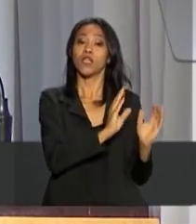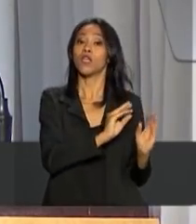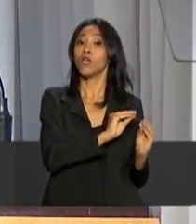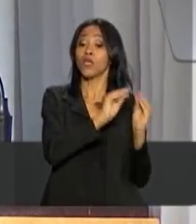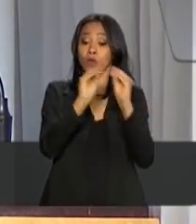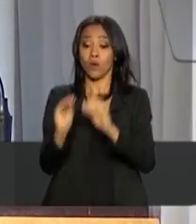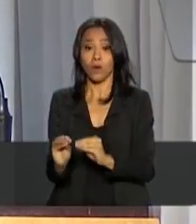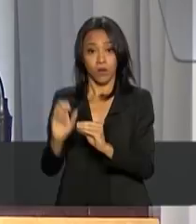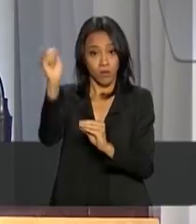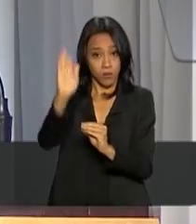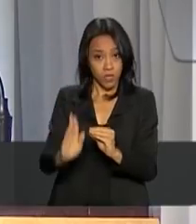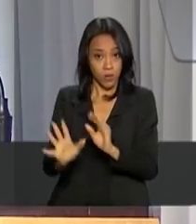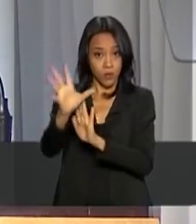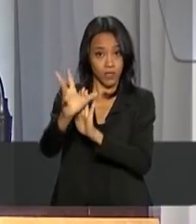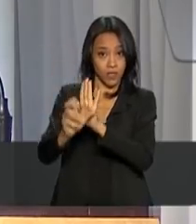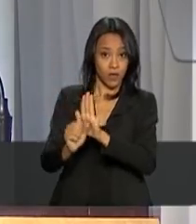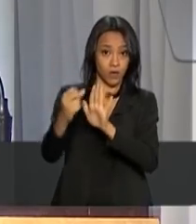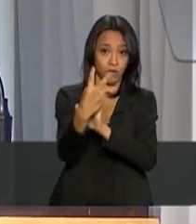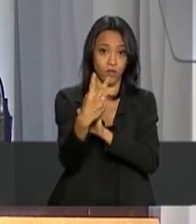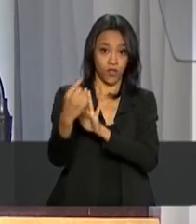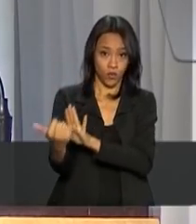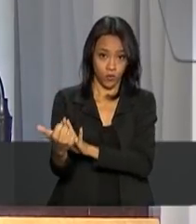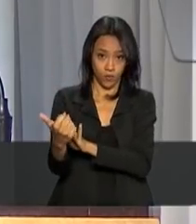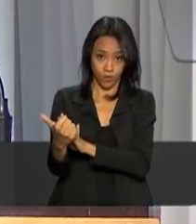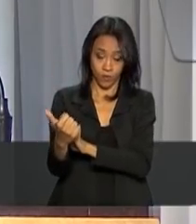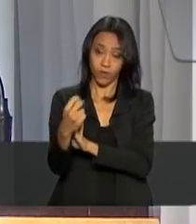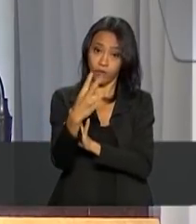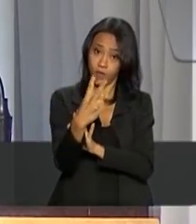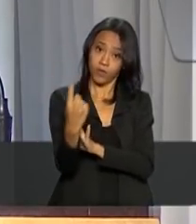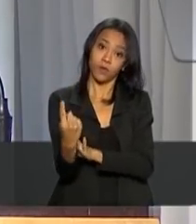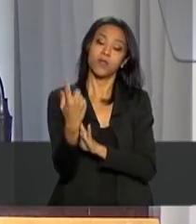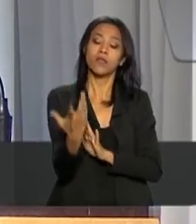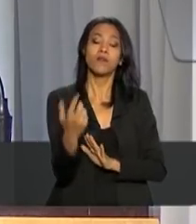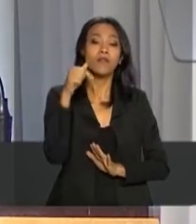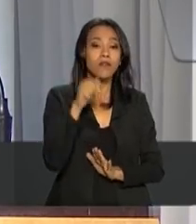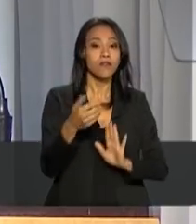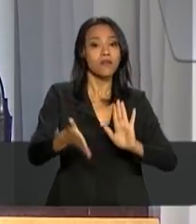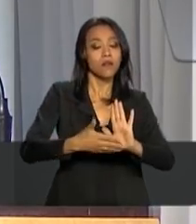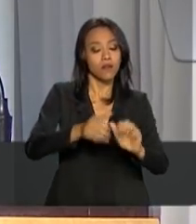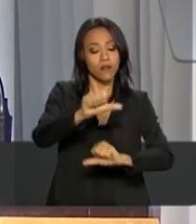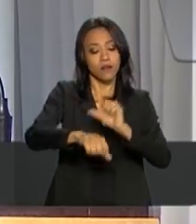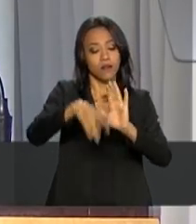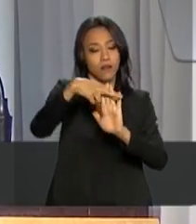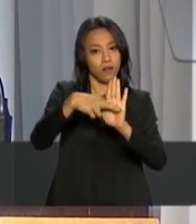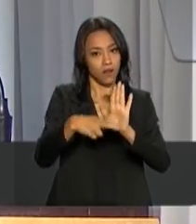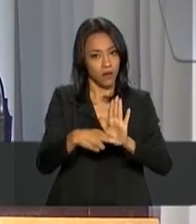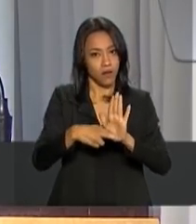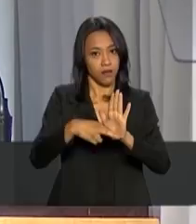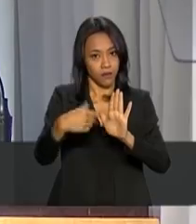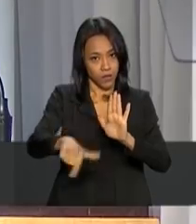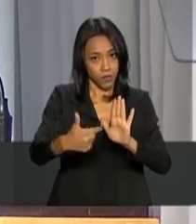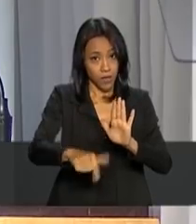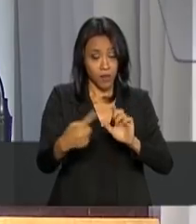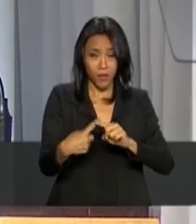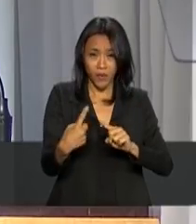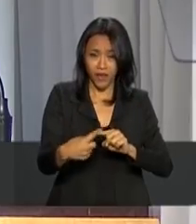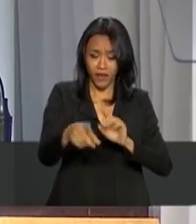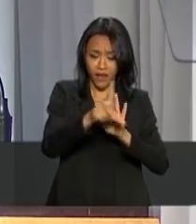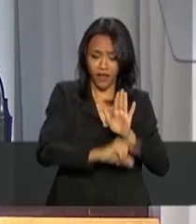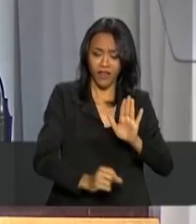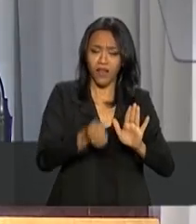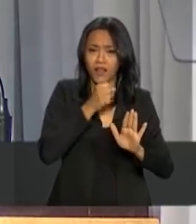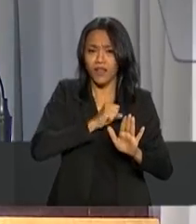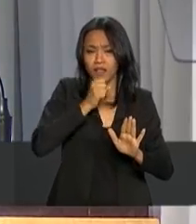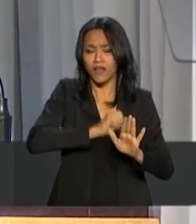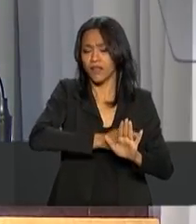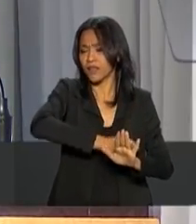particular, da reforma trabalhista, nós trouxemos para o século XXI, porque a legislação era antiquíssima e